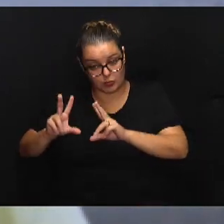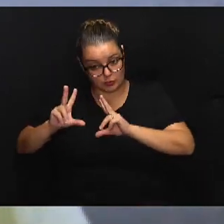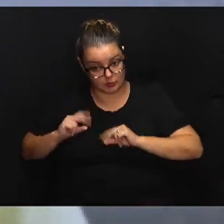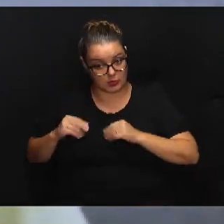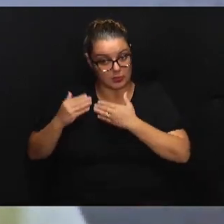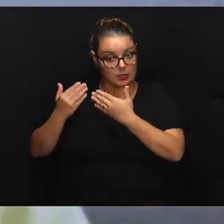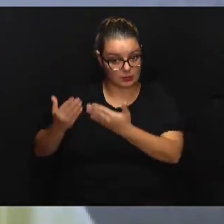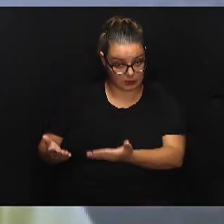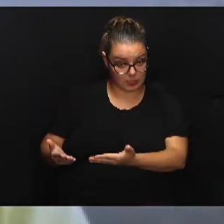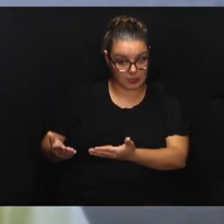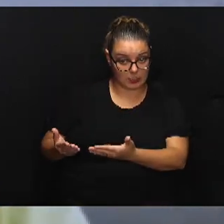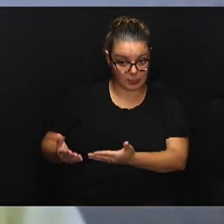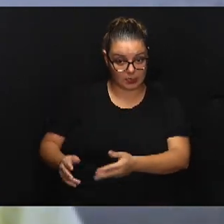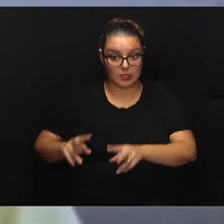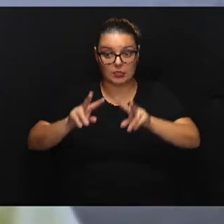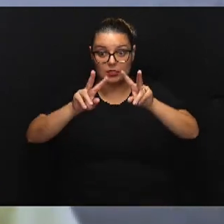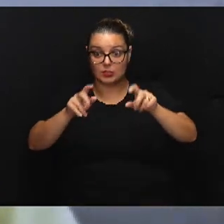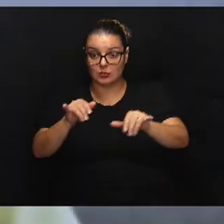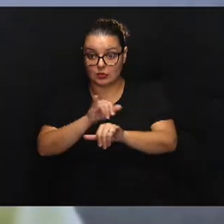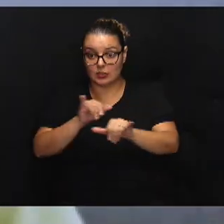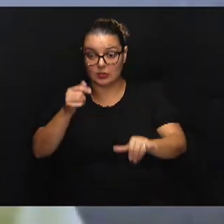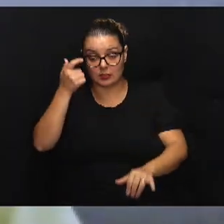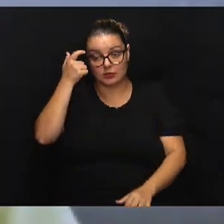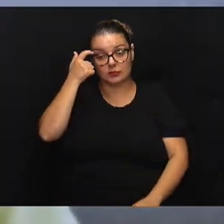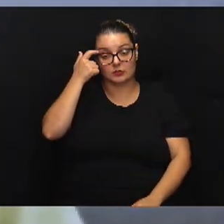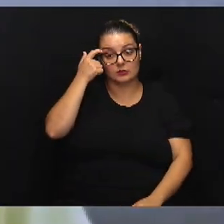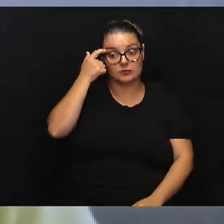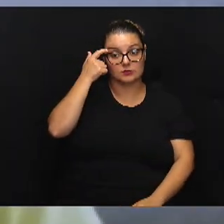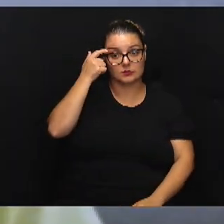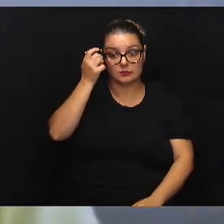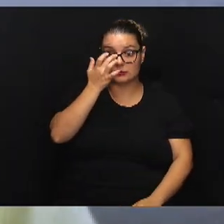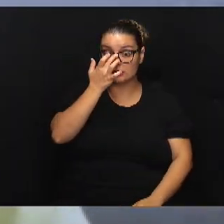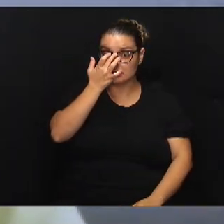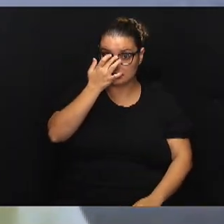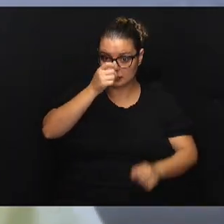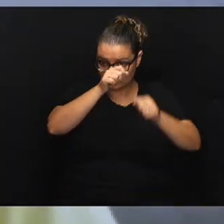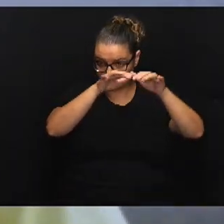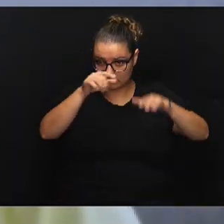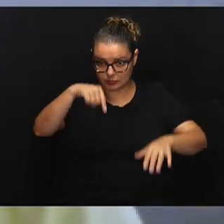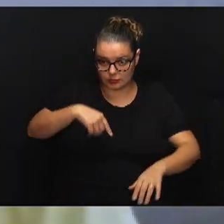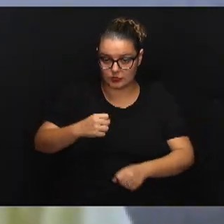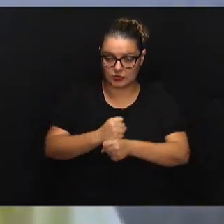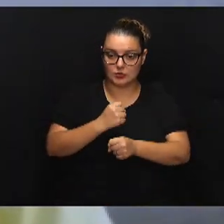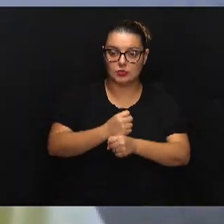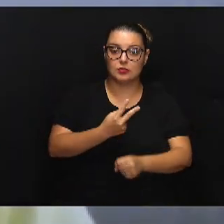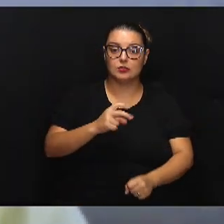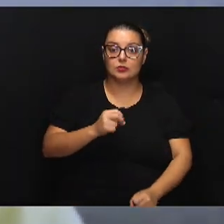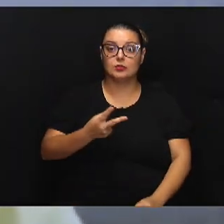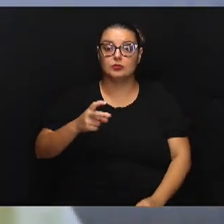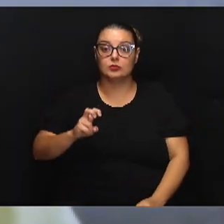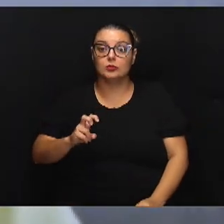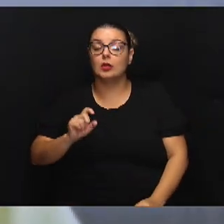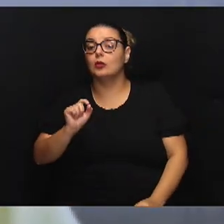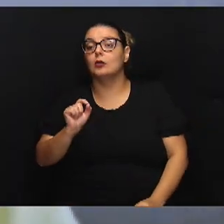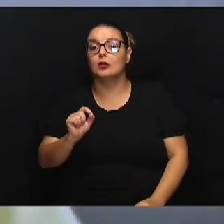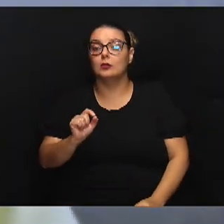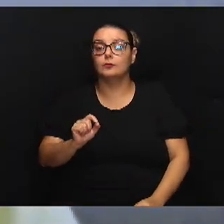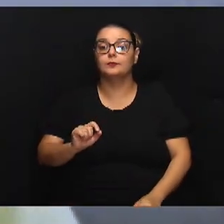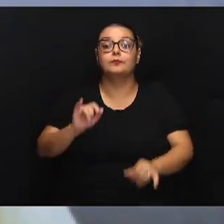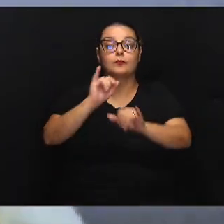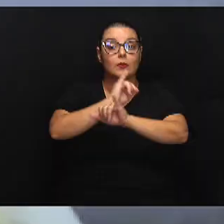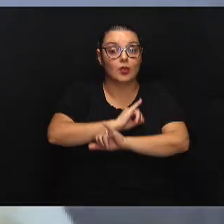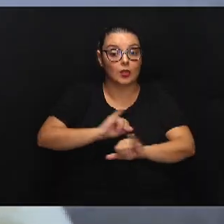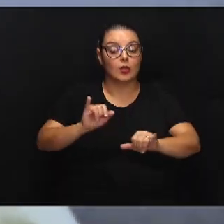merece. E o tema da campanha do autismo este ano, de 2025, é